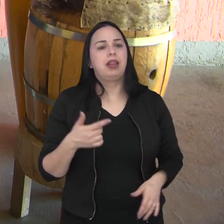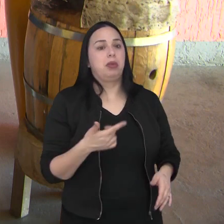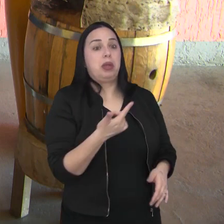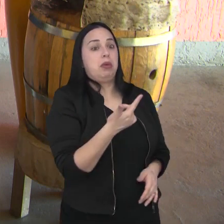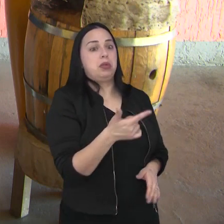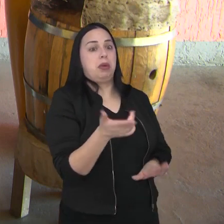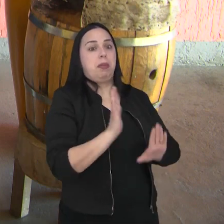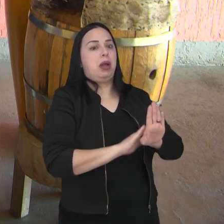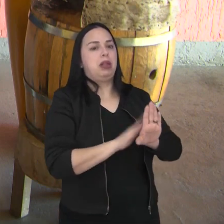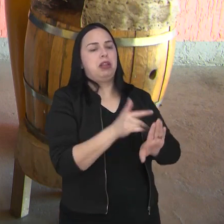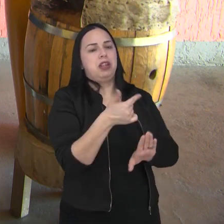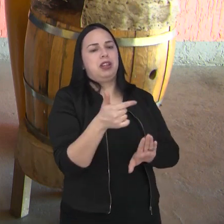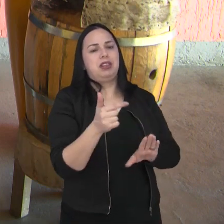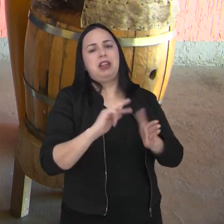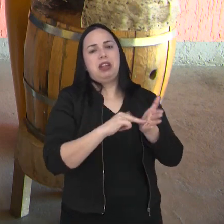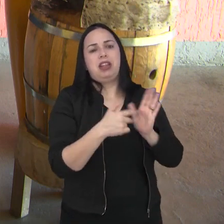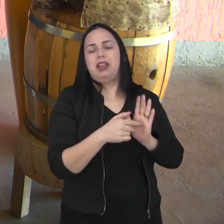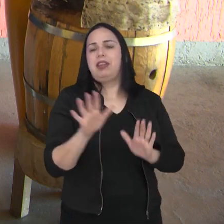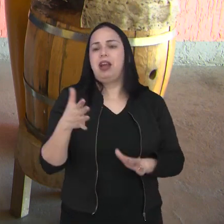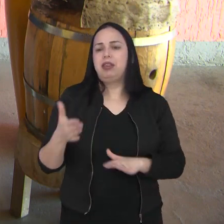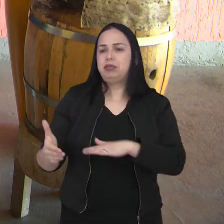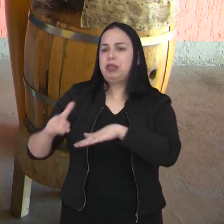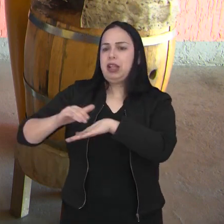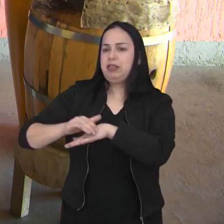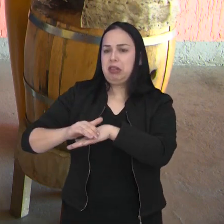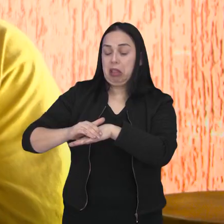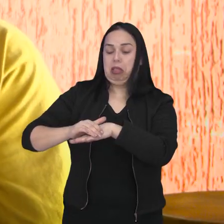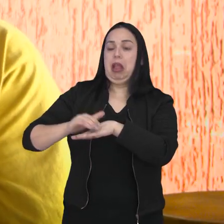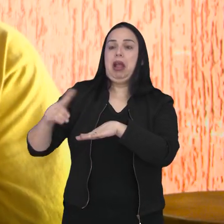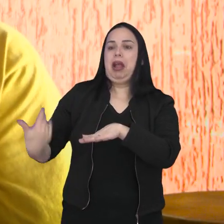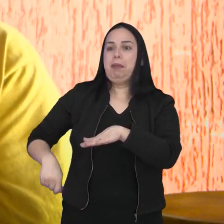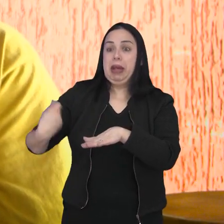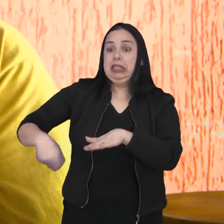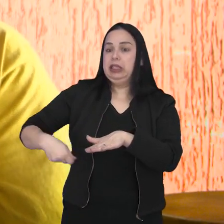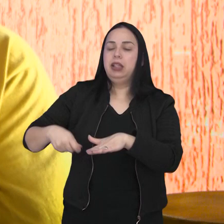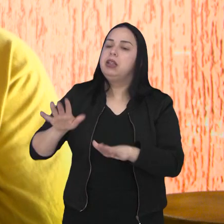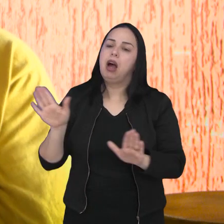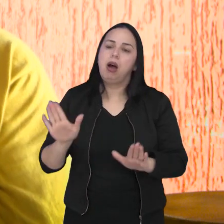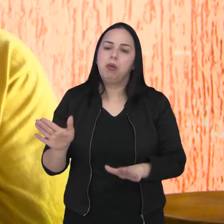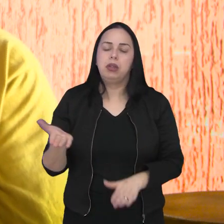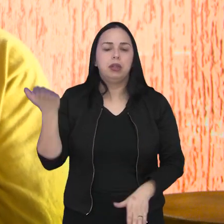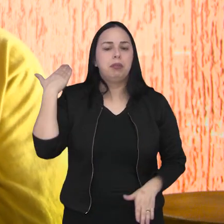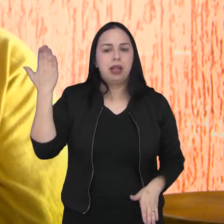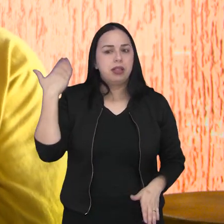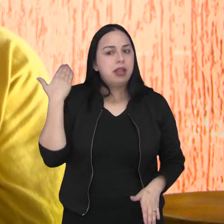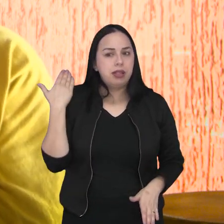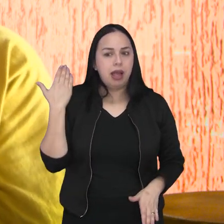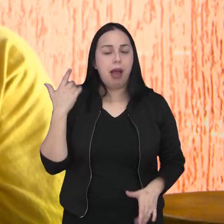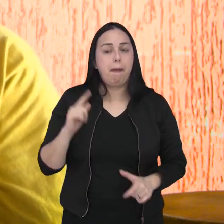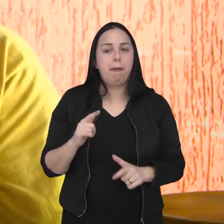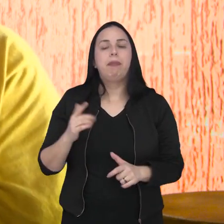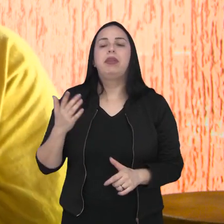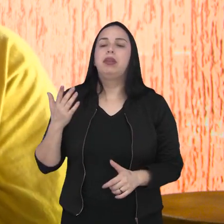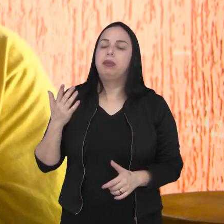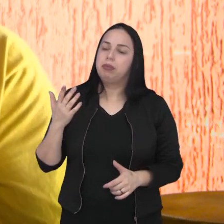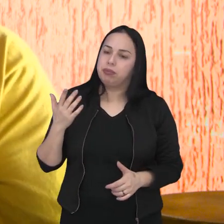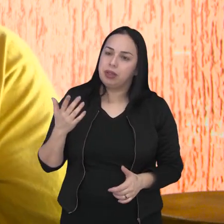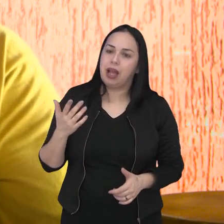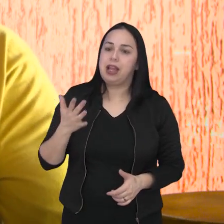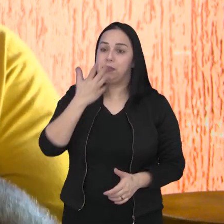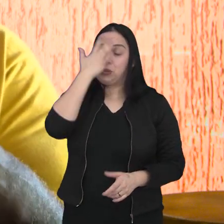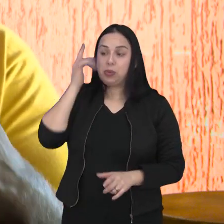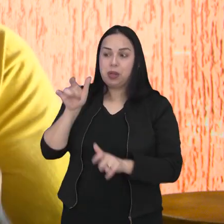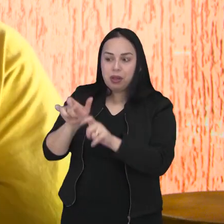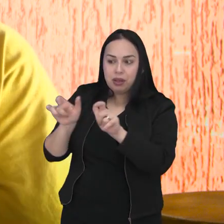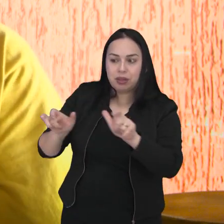Nenhum significado. Significado, assim, que tem que dançar descalço. Porque antigamente o jongo... Muitas vezes as pessoas via jongo,